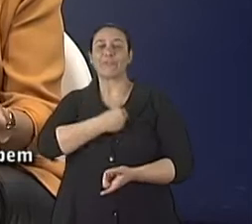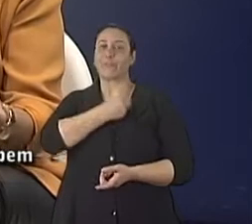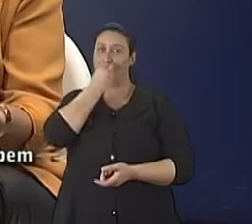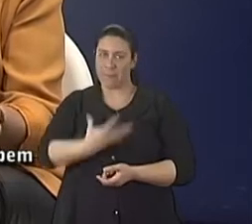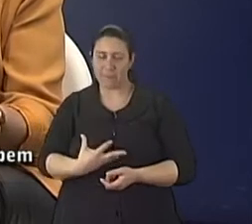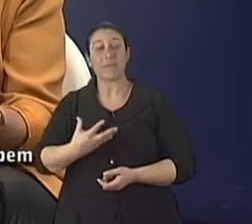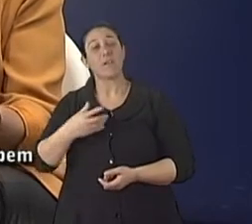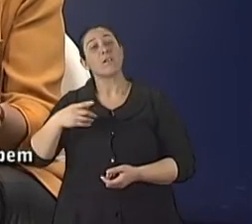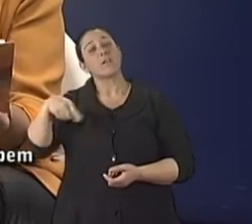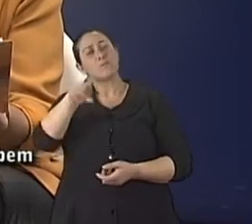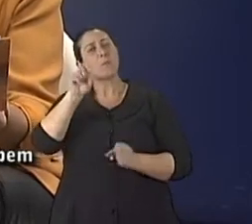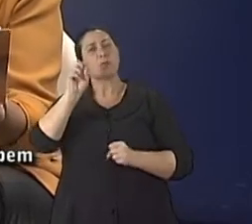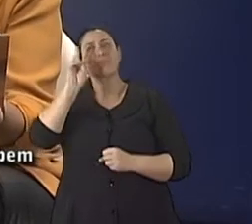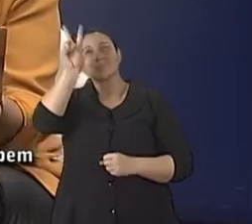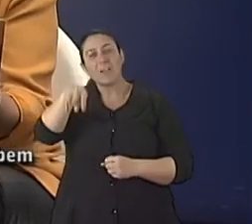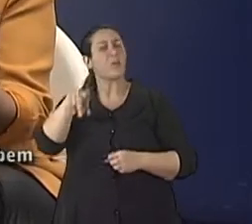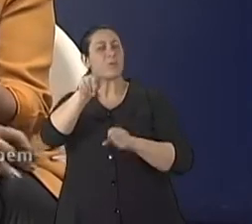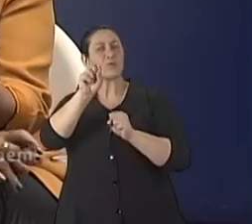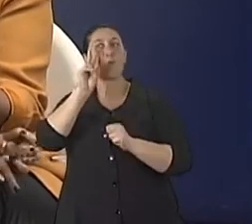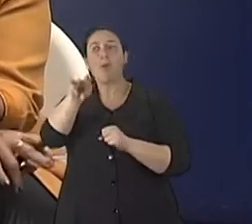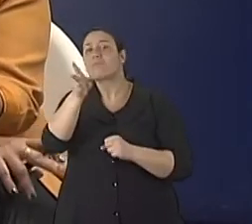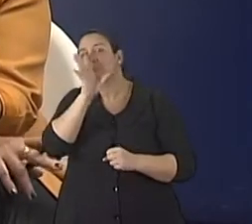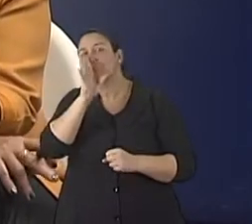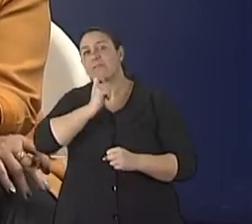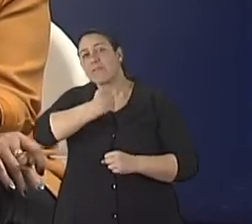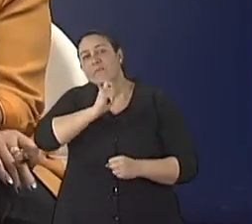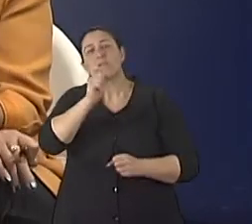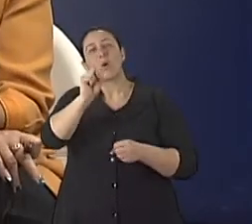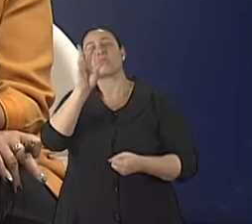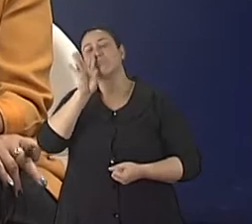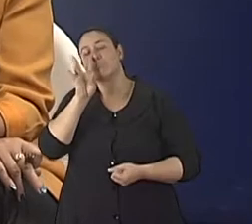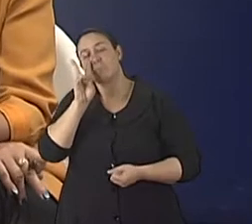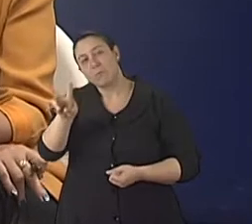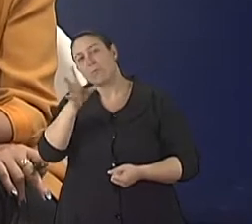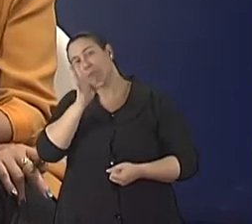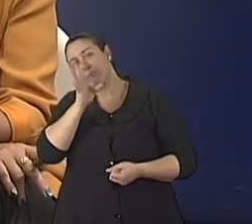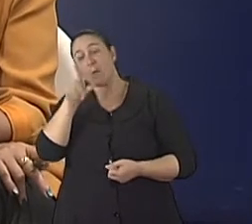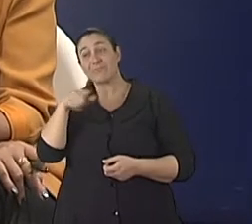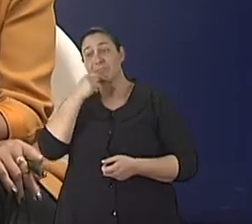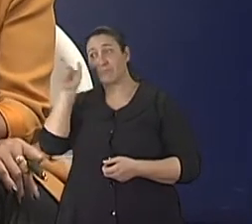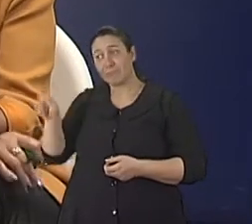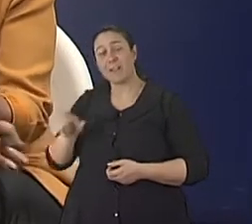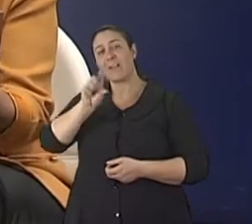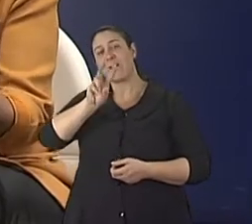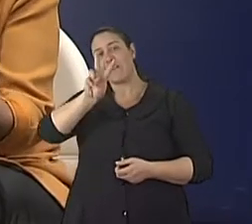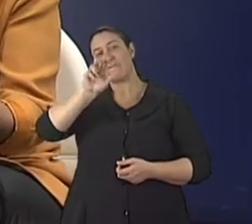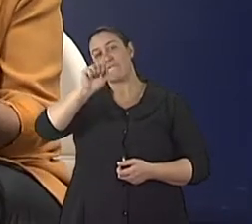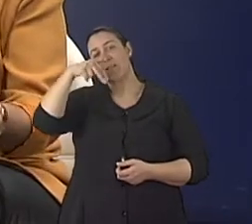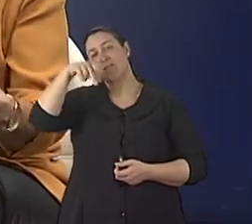vocês vão ver niver ver o doutor wanderley arthur traumatologista falando sobre